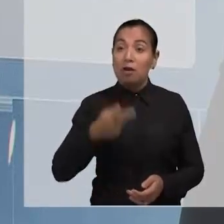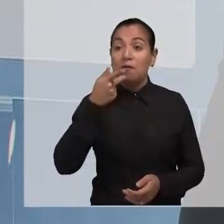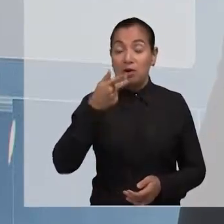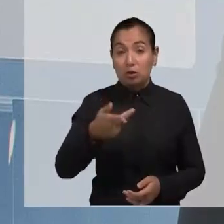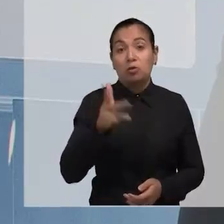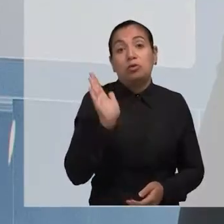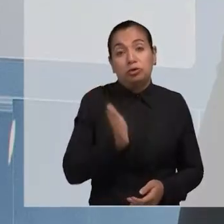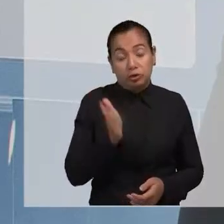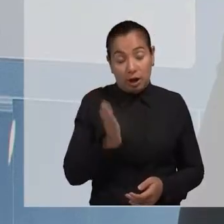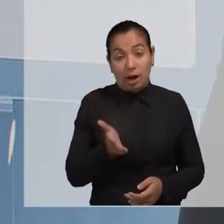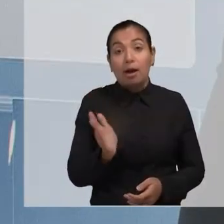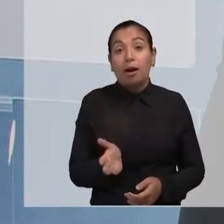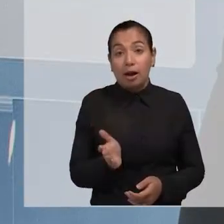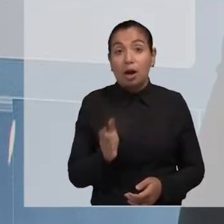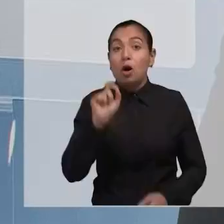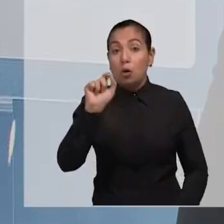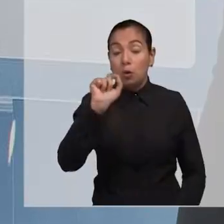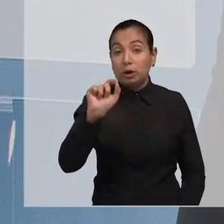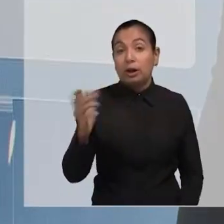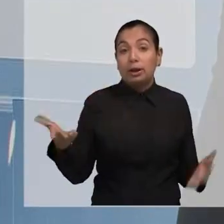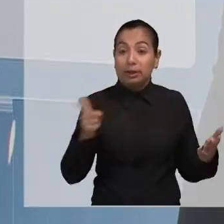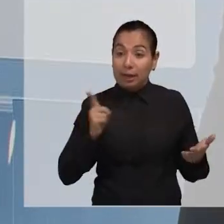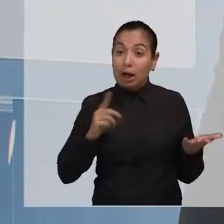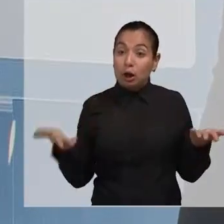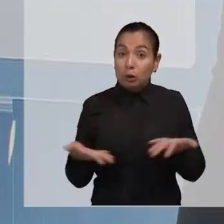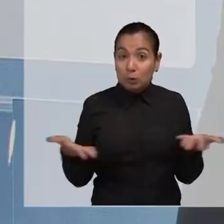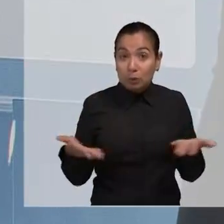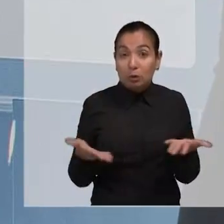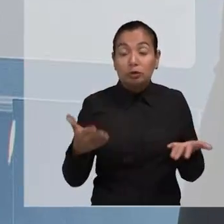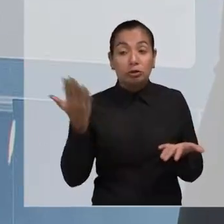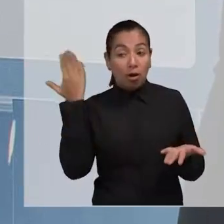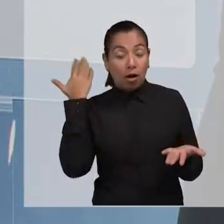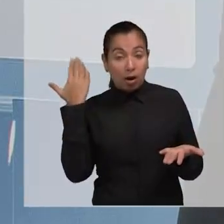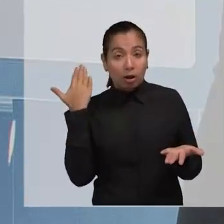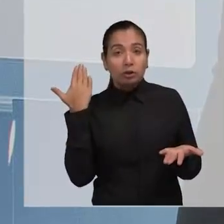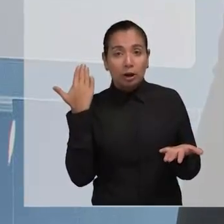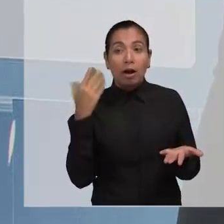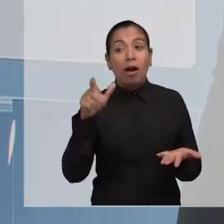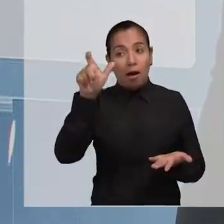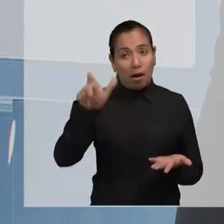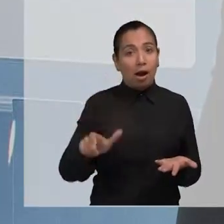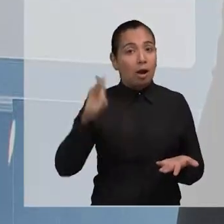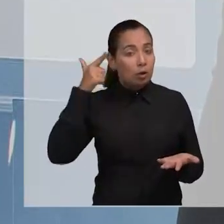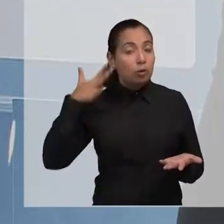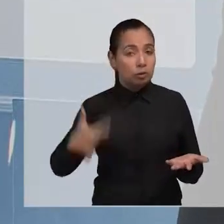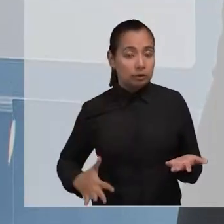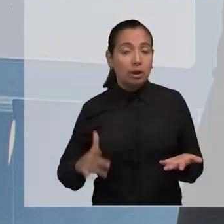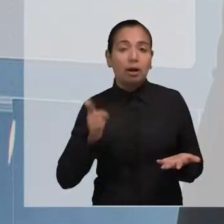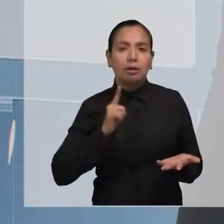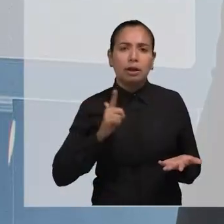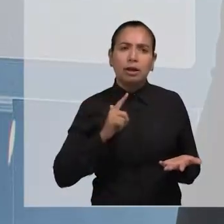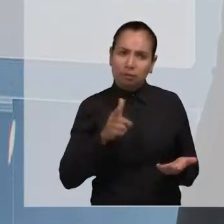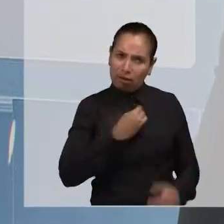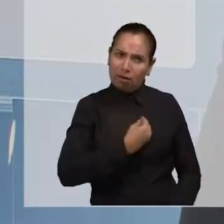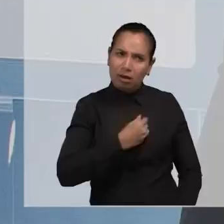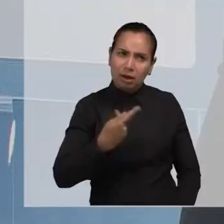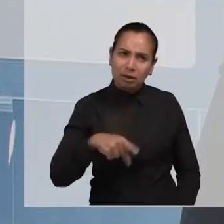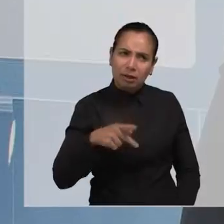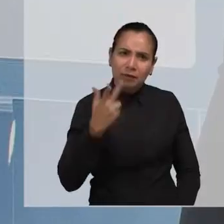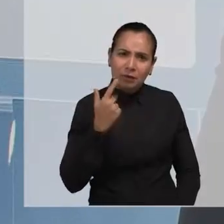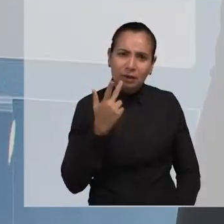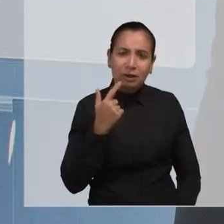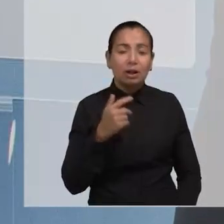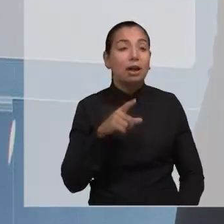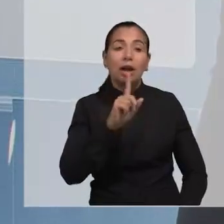né? E já deu declaração semana passada, até a gente comentou aqui, né? Que o PT já tem um governador, vai ter um governador e um